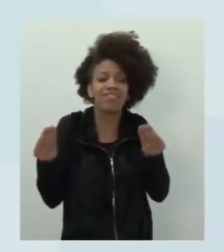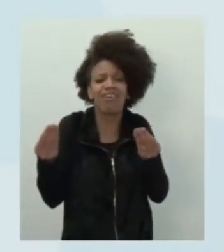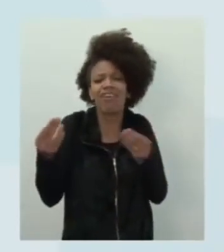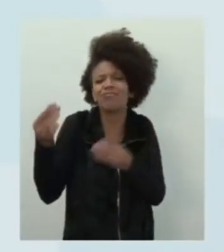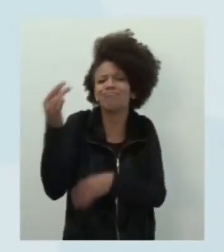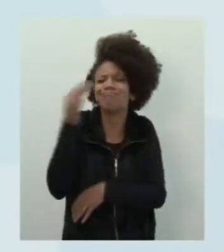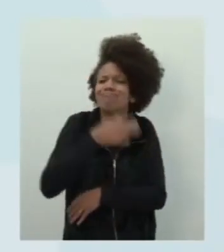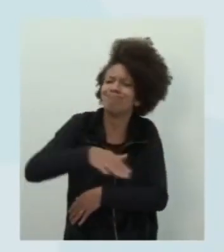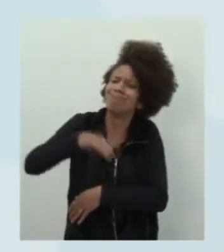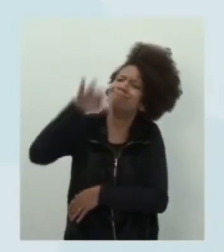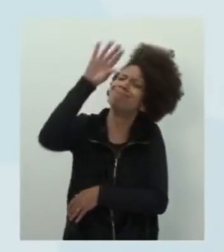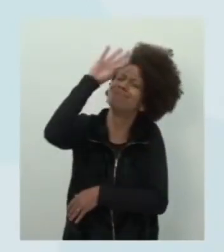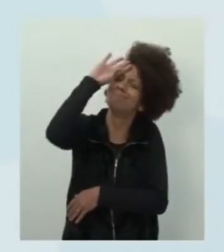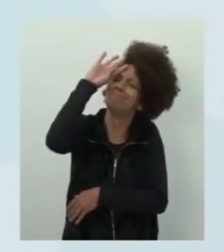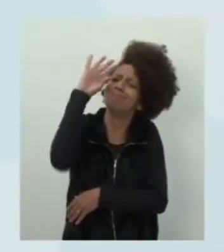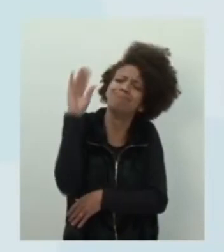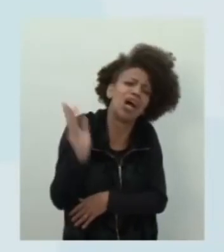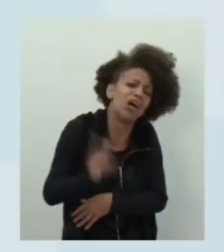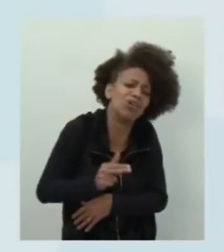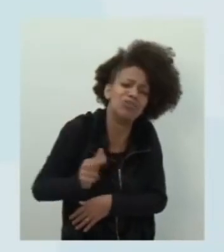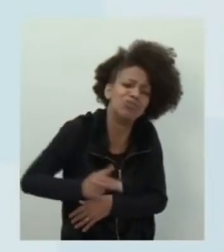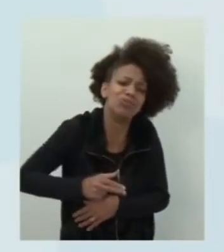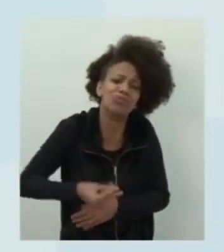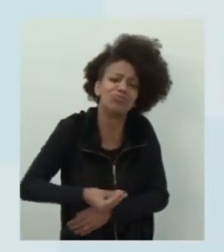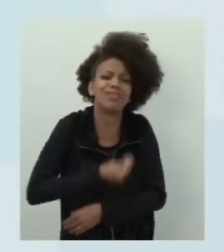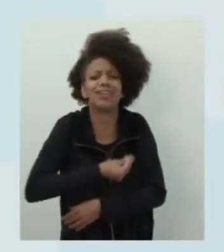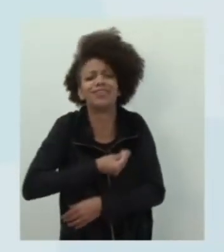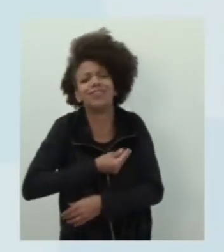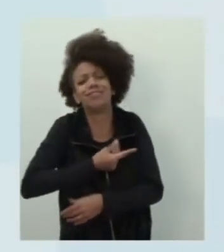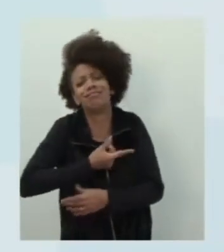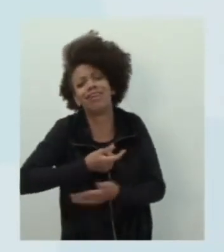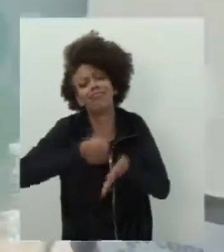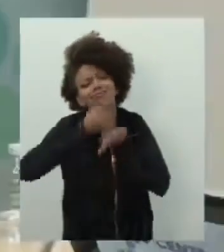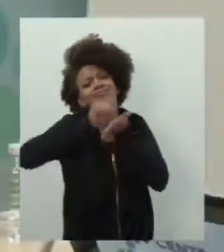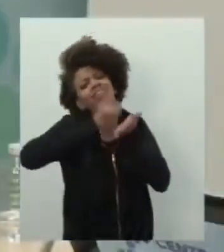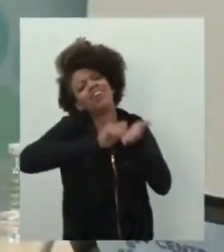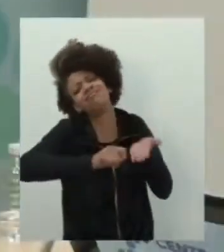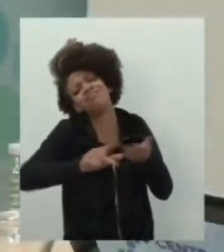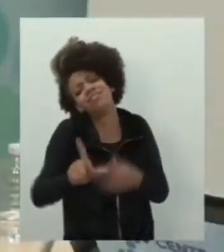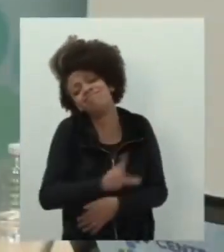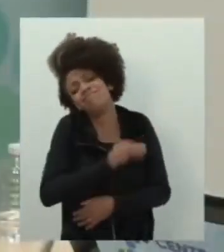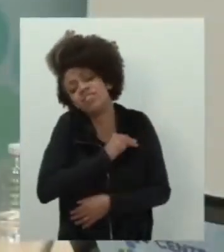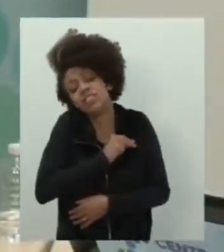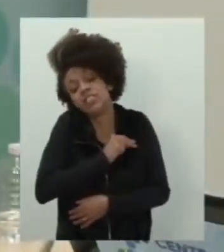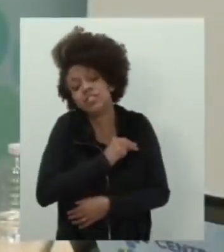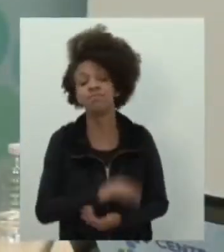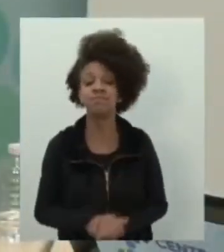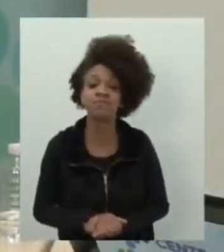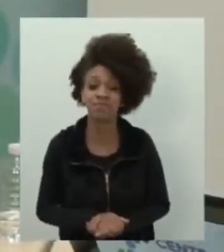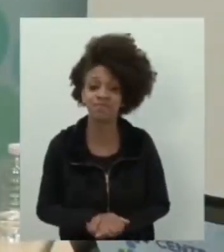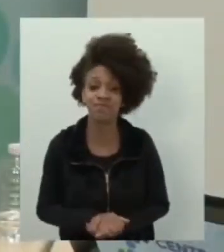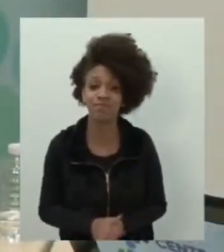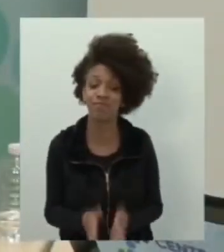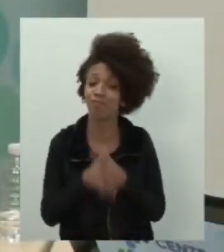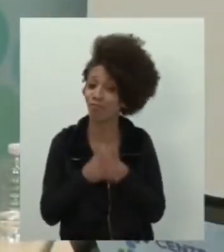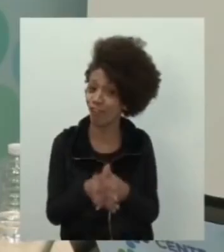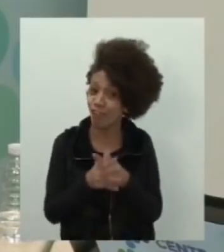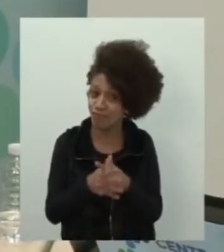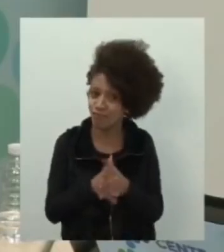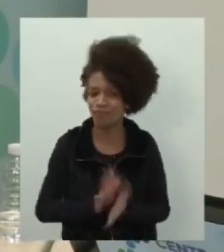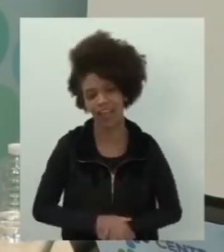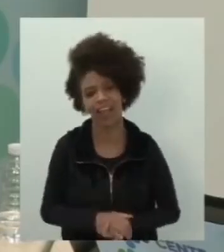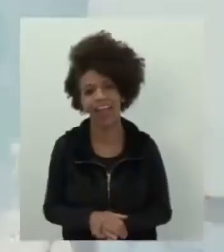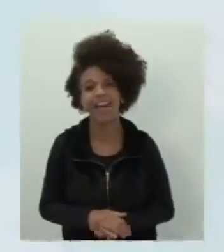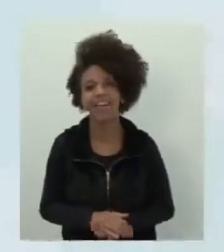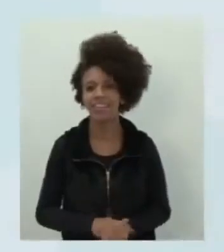da alfaia nunca de vós houve, nem ei valia do correia. Ai, complicado, né? Faz assim. Uma tradução